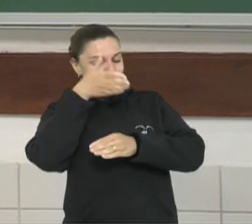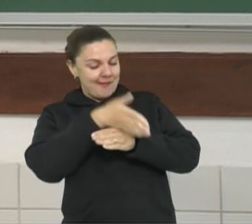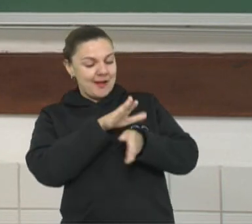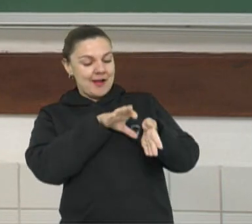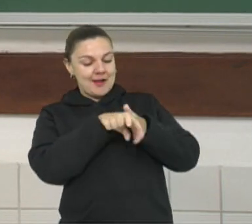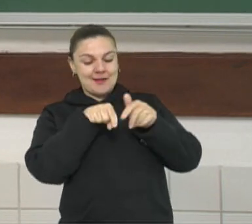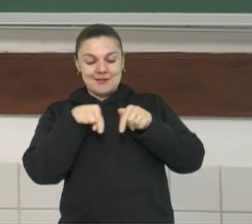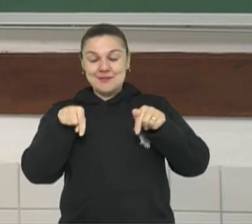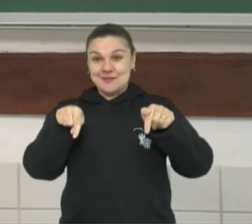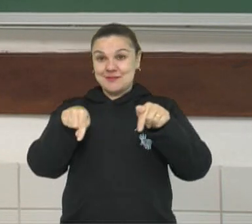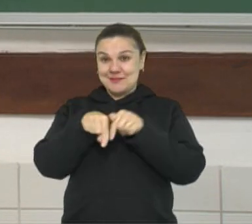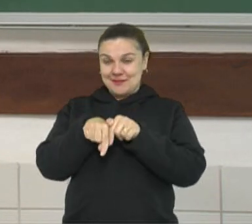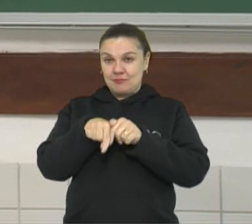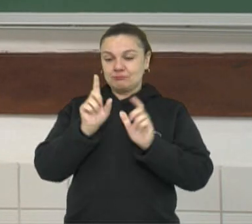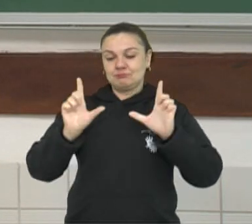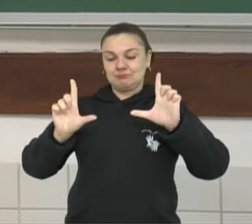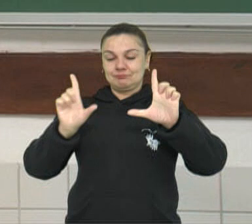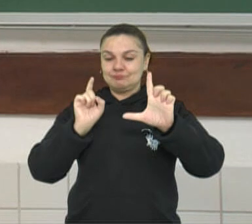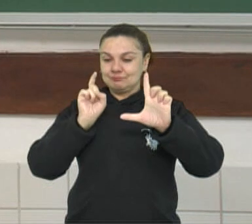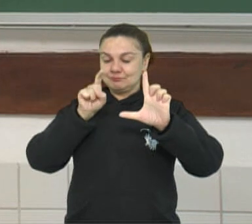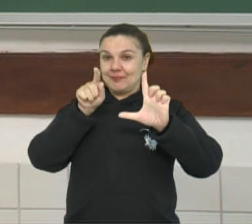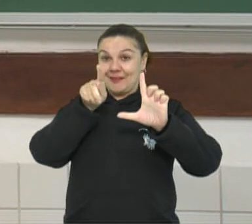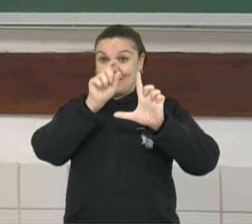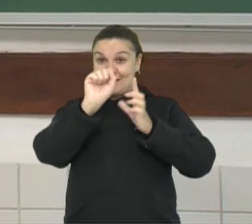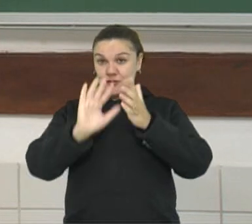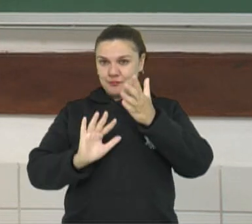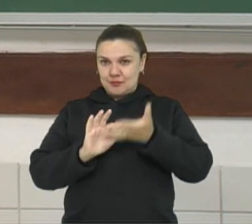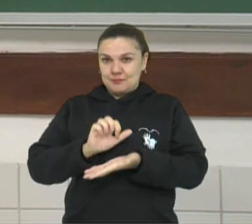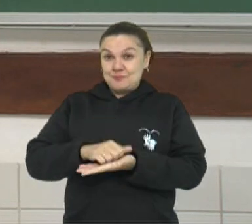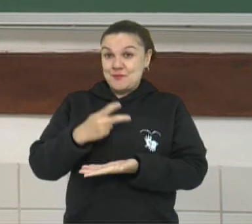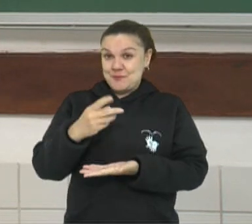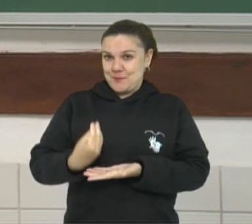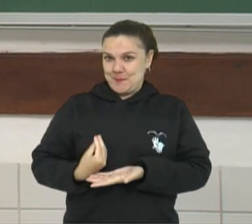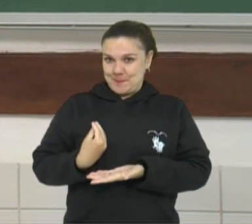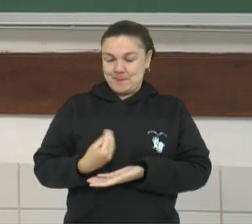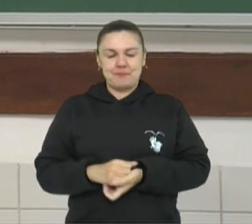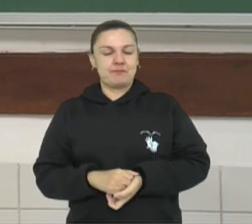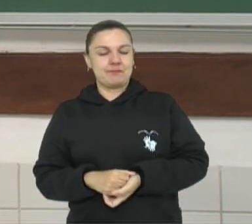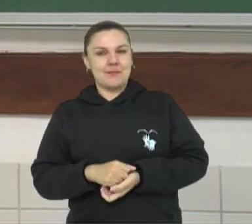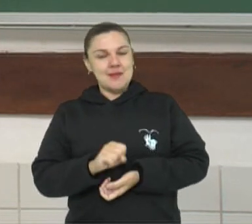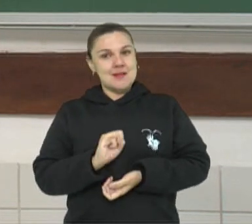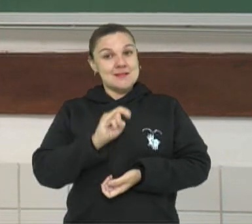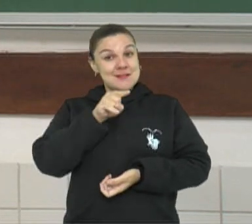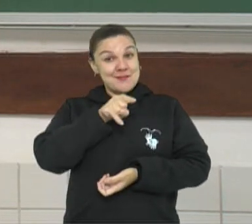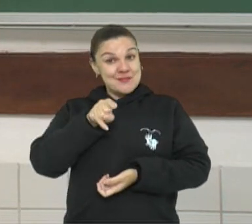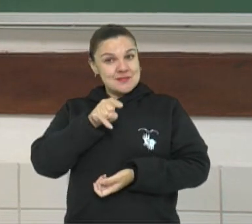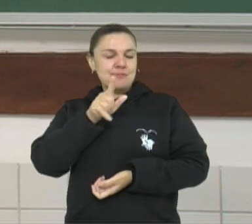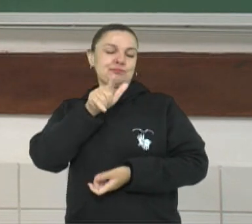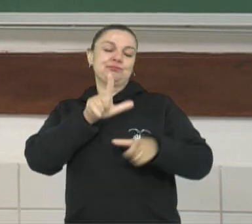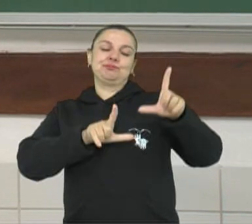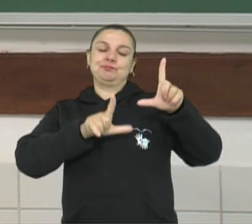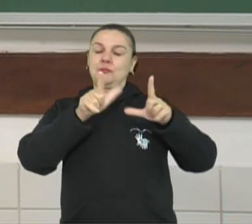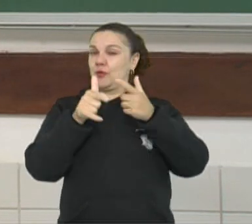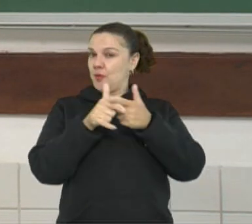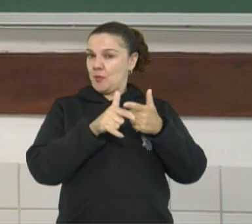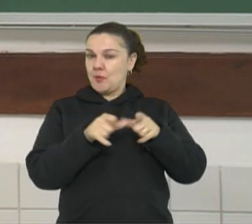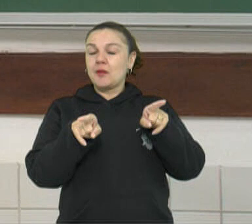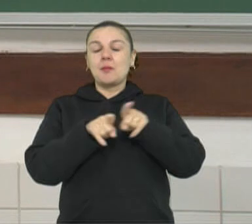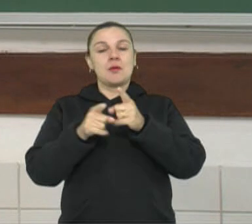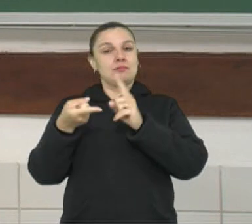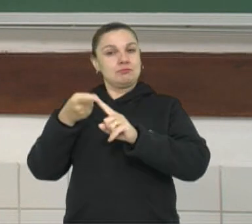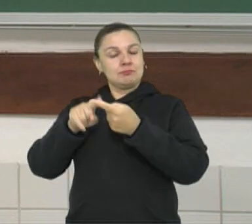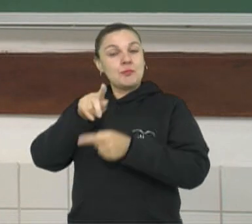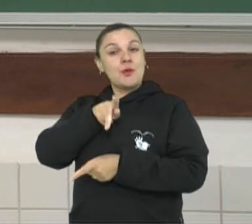Class, faça suas atividades obrigatórias e garanta a sua presença. Se você acompanha pela televisão, você pode falar com o